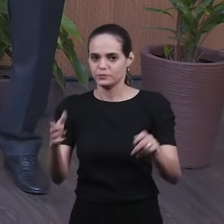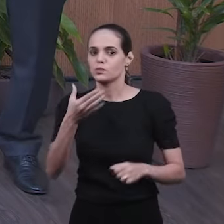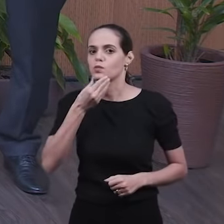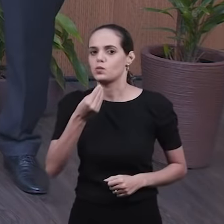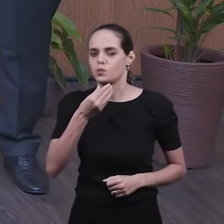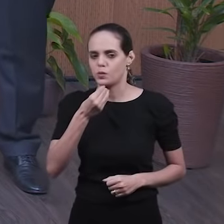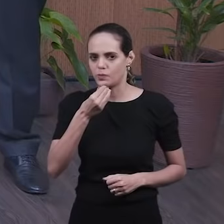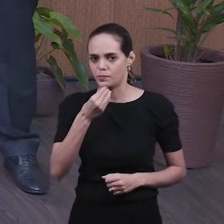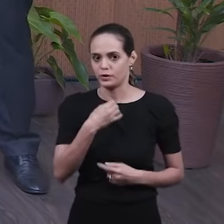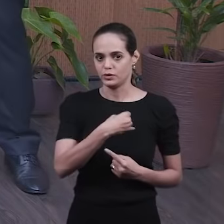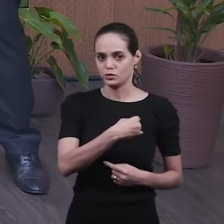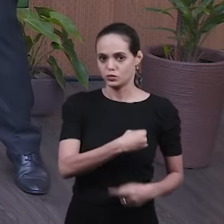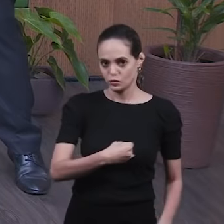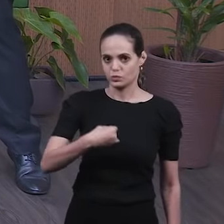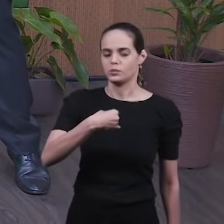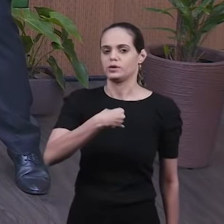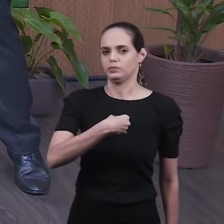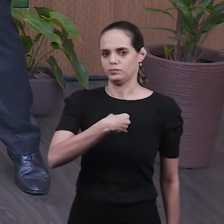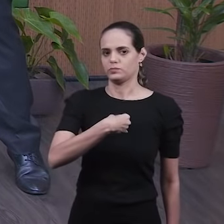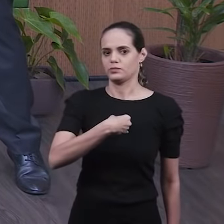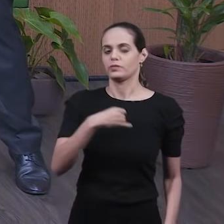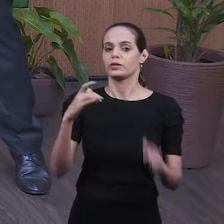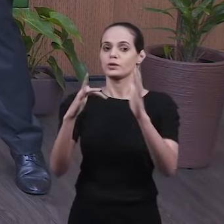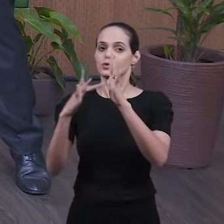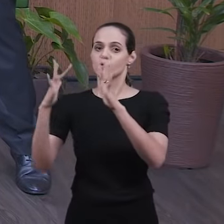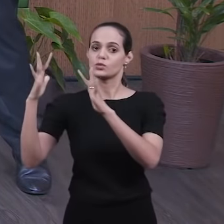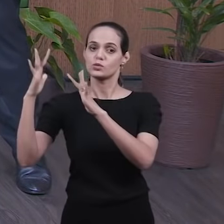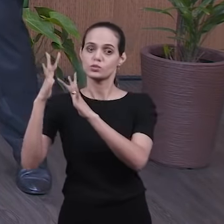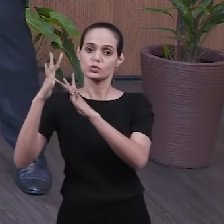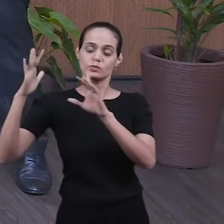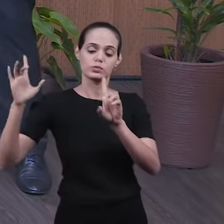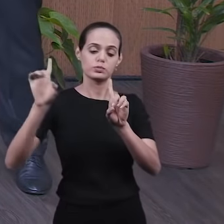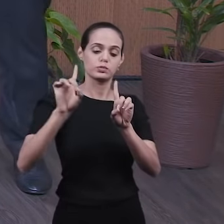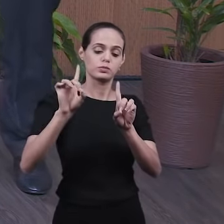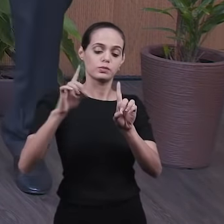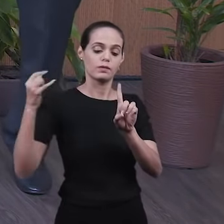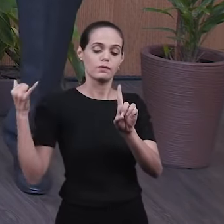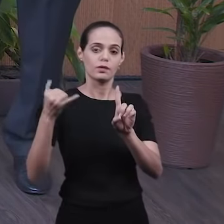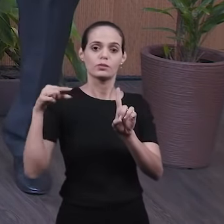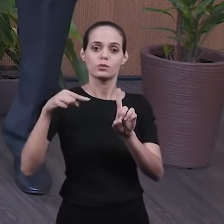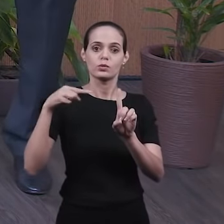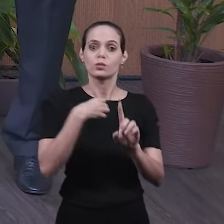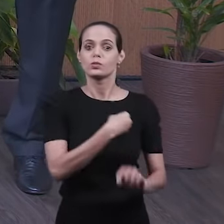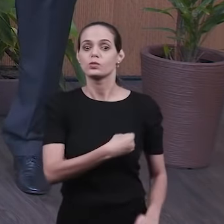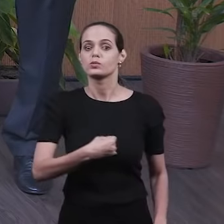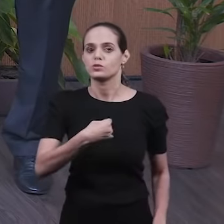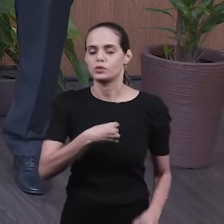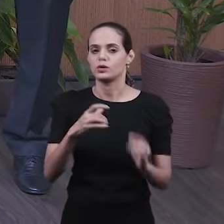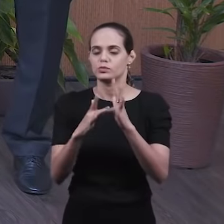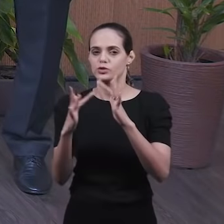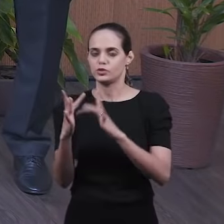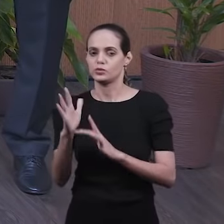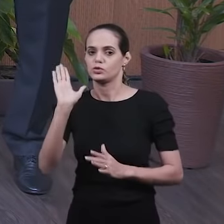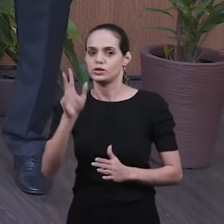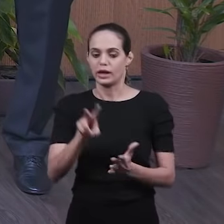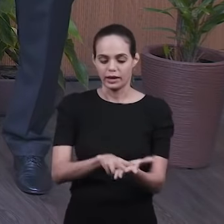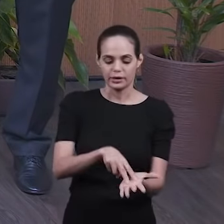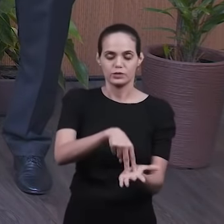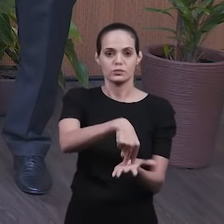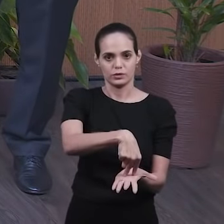quando o Senhor Jesus apareceu para ele, para João. Jesus já havia ressuscitado, voltado para